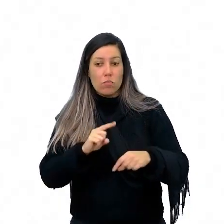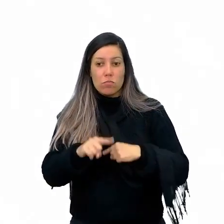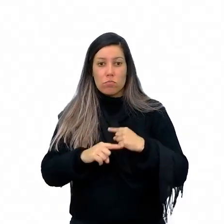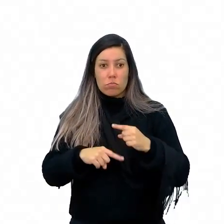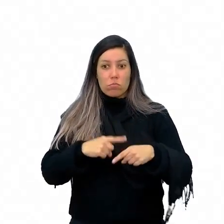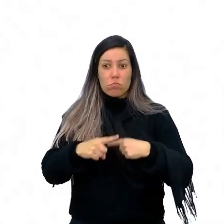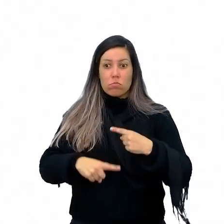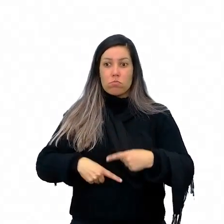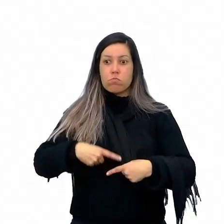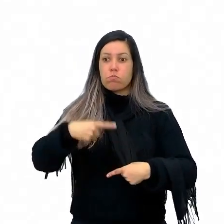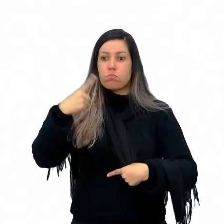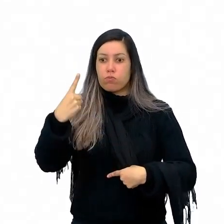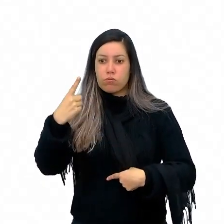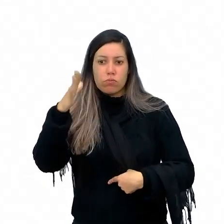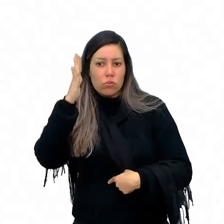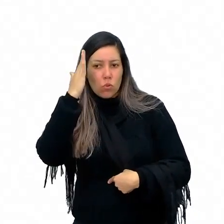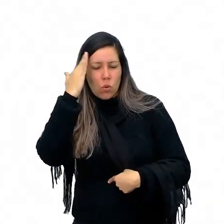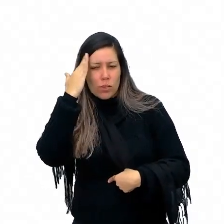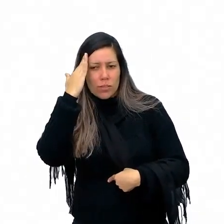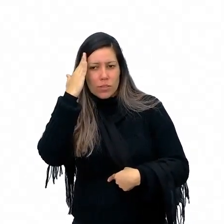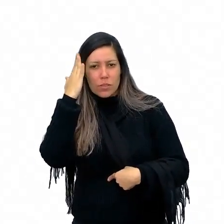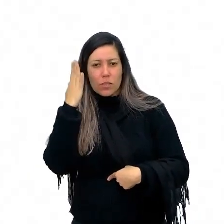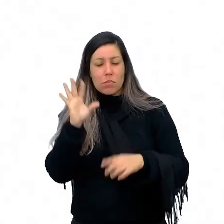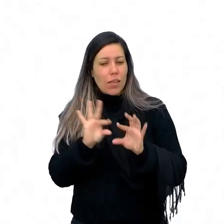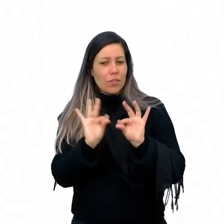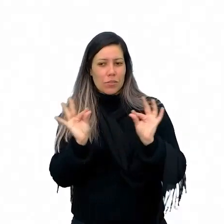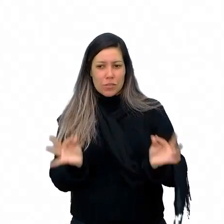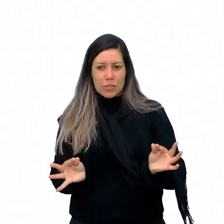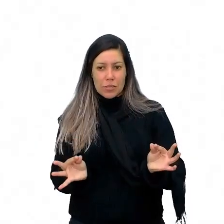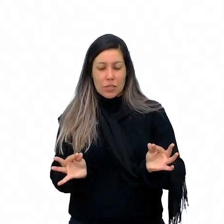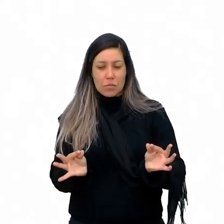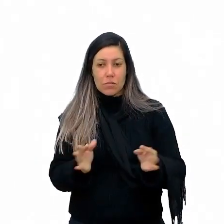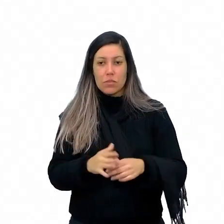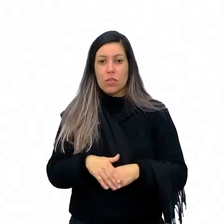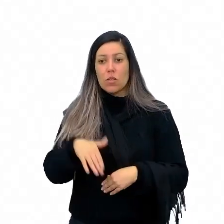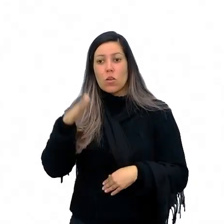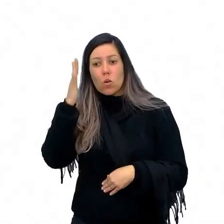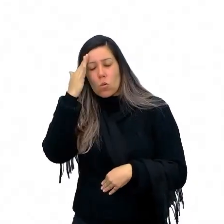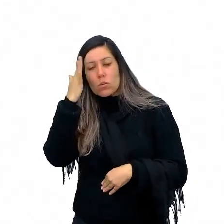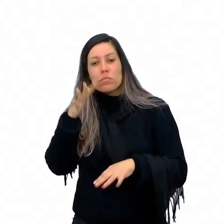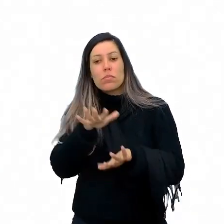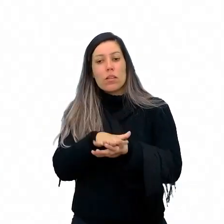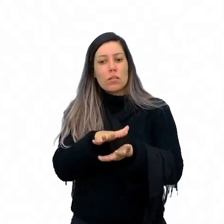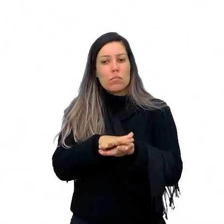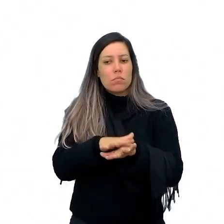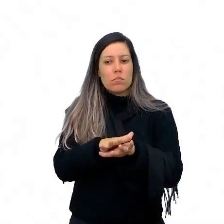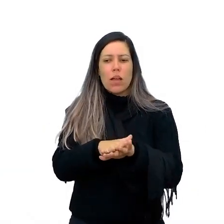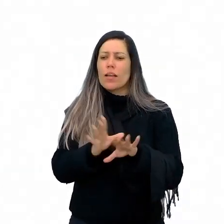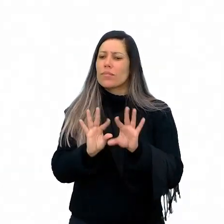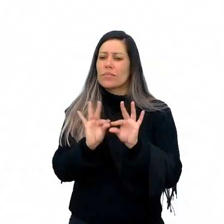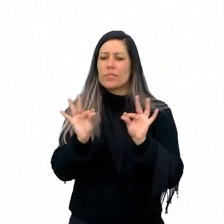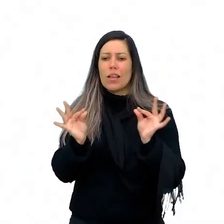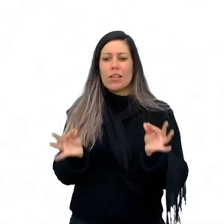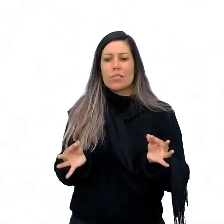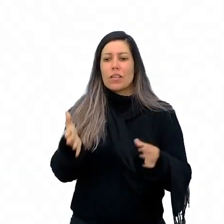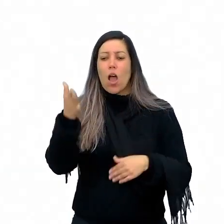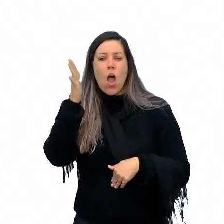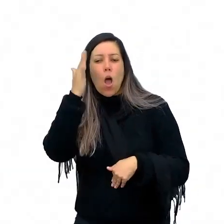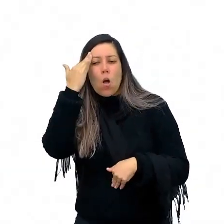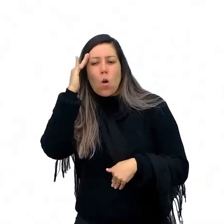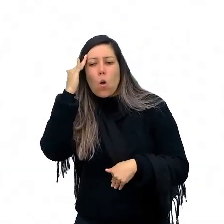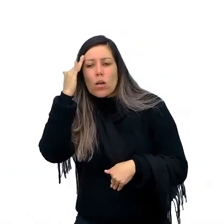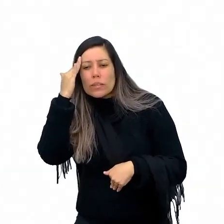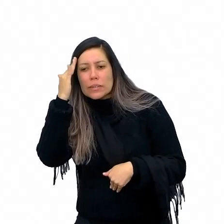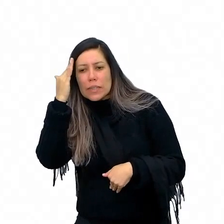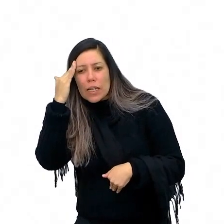comum, né? E o conhecimento do horizonte matemático é basicamente a gente compreender bem o que